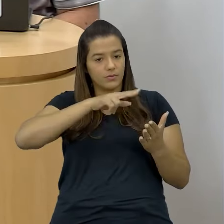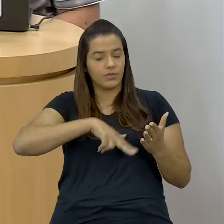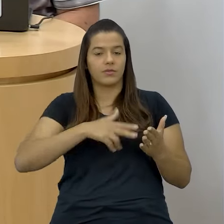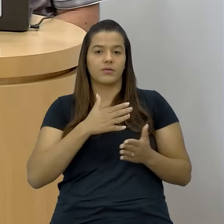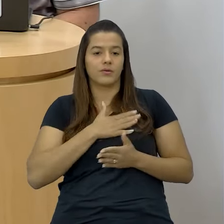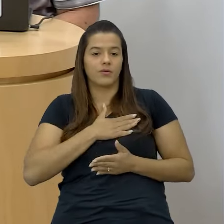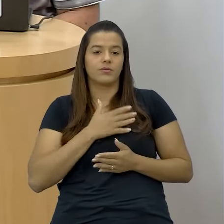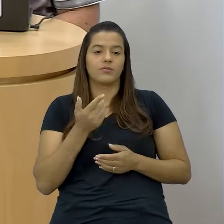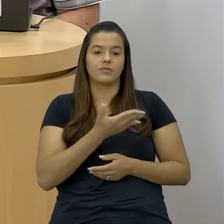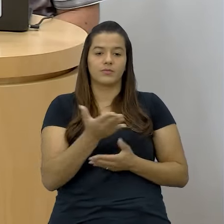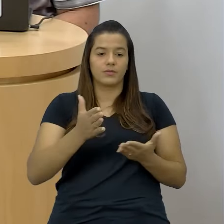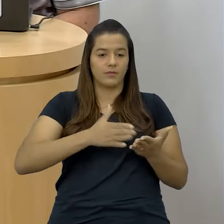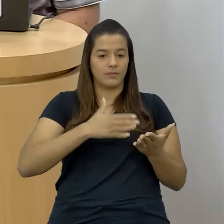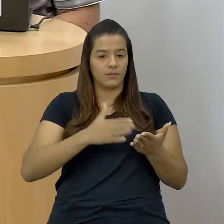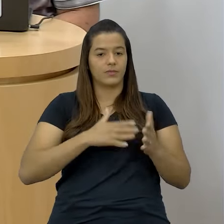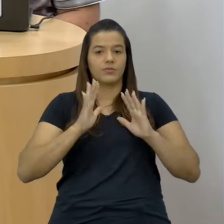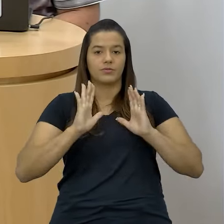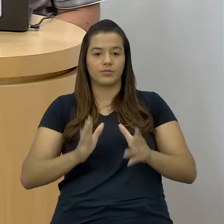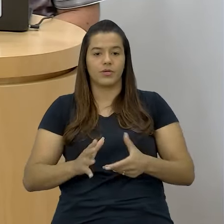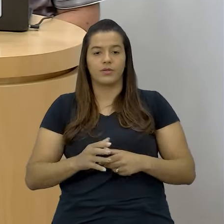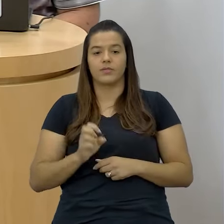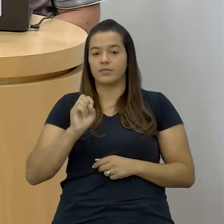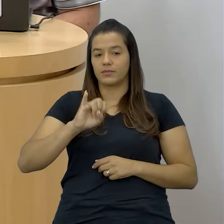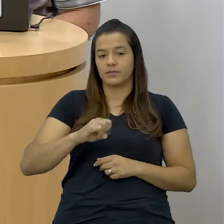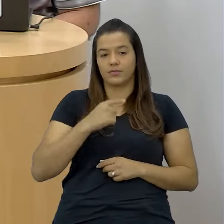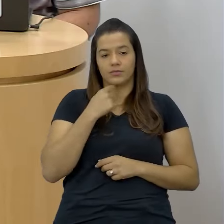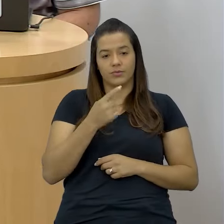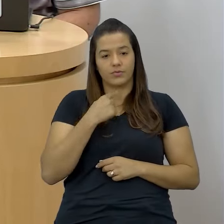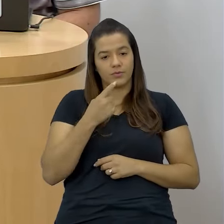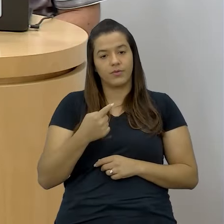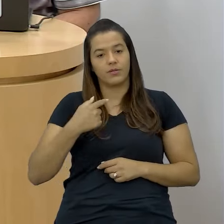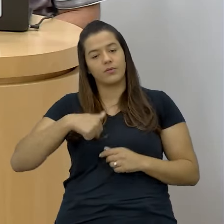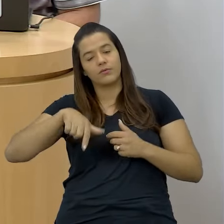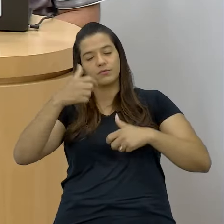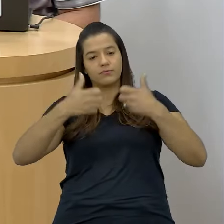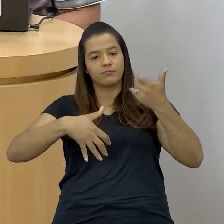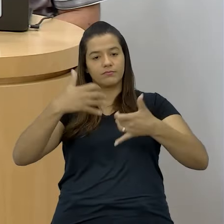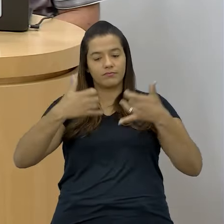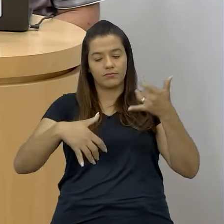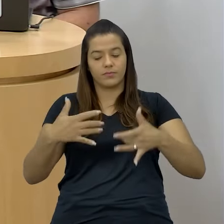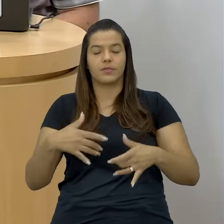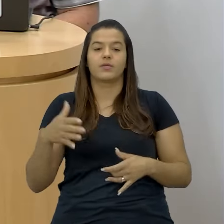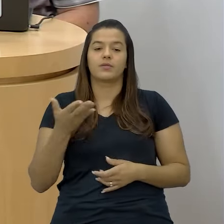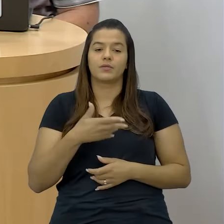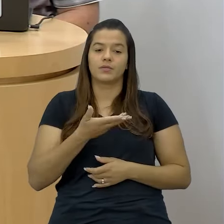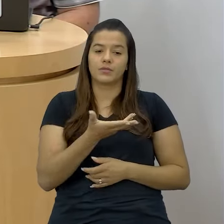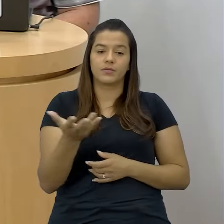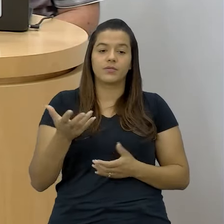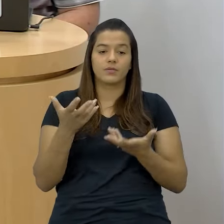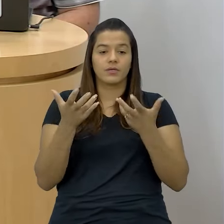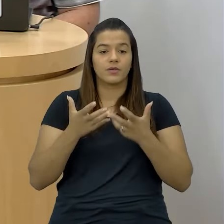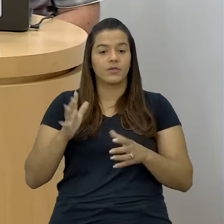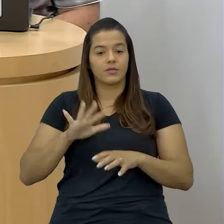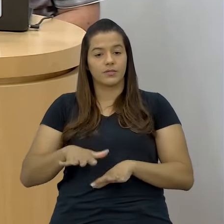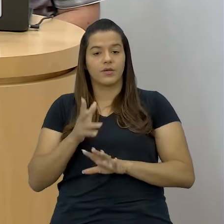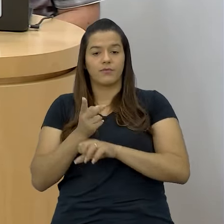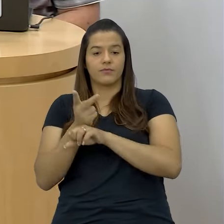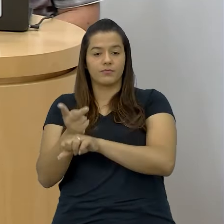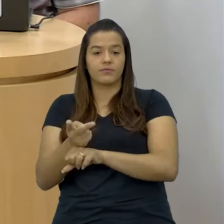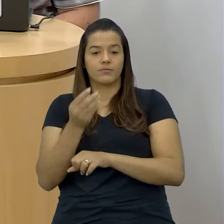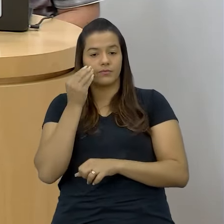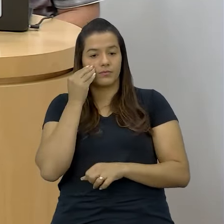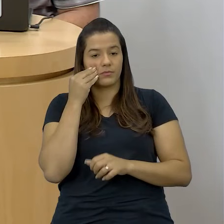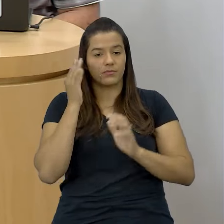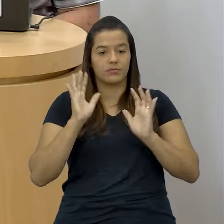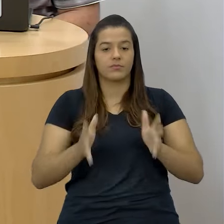está já com o mapa na mão. Mas se não tiver, enquanto a gente está falando aqui, a gente acredita que vocês já até foram atrás, né?